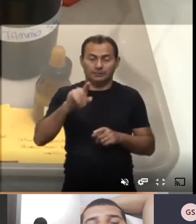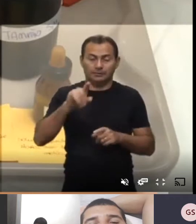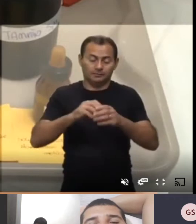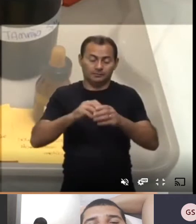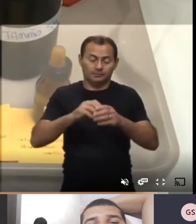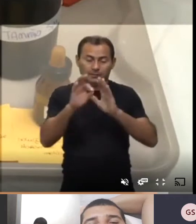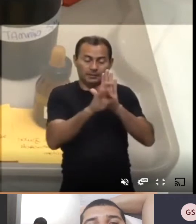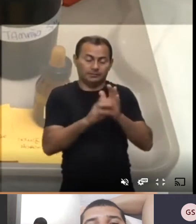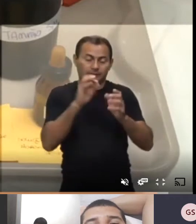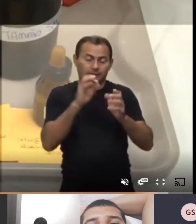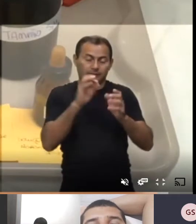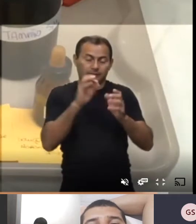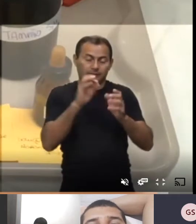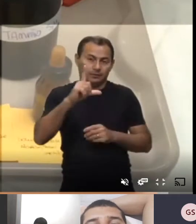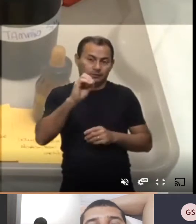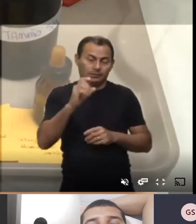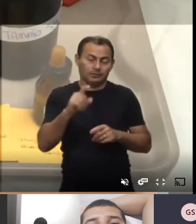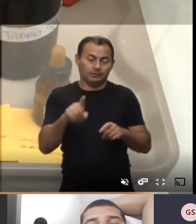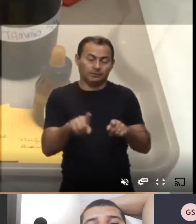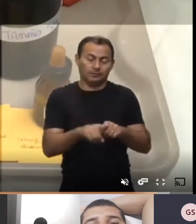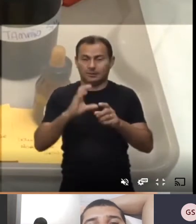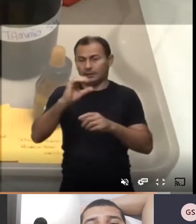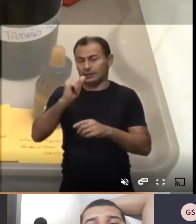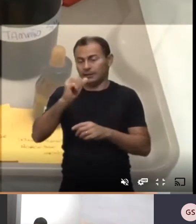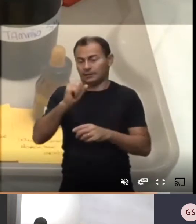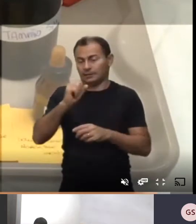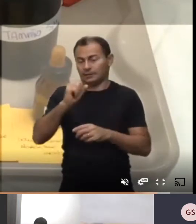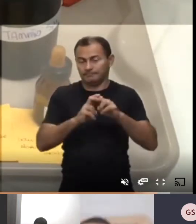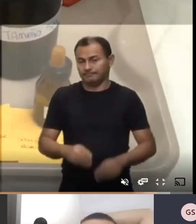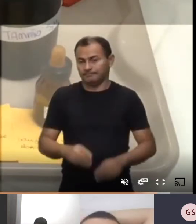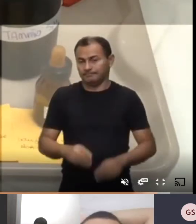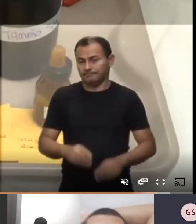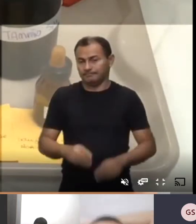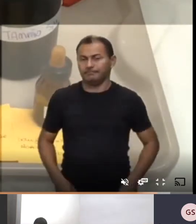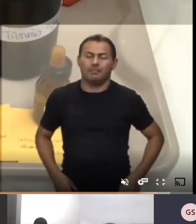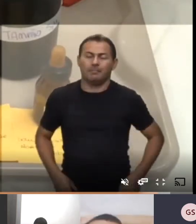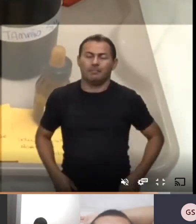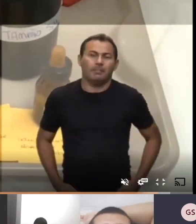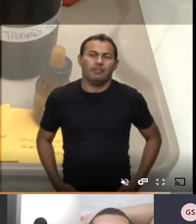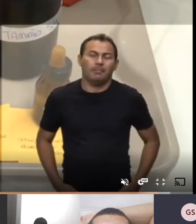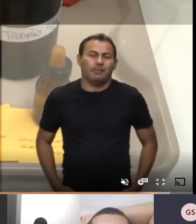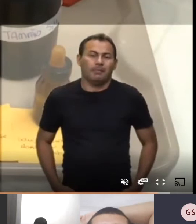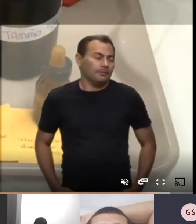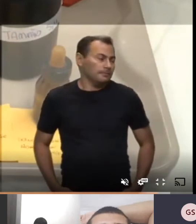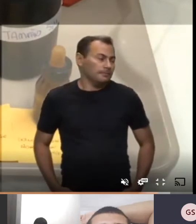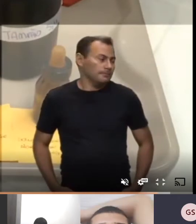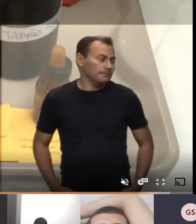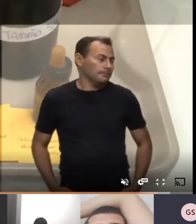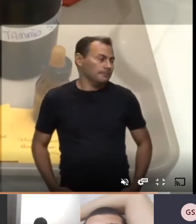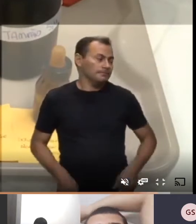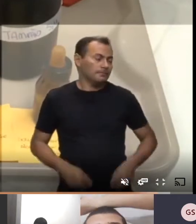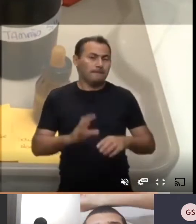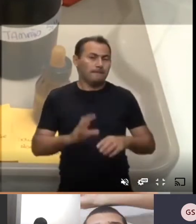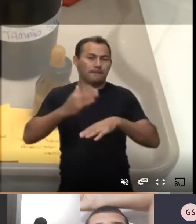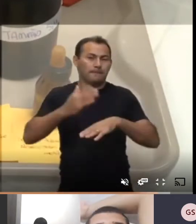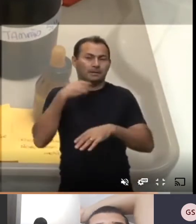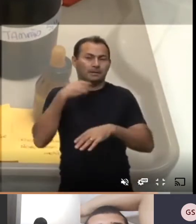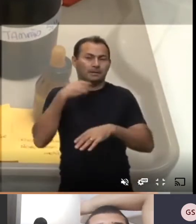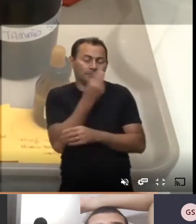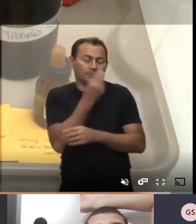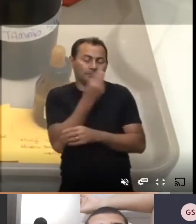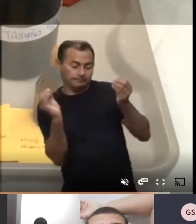caso aqui, ele vai ficando mais ácido, né? Na primeira aqui, no primeiro Becker, a solução está ficando mais básica, né? Que se